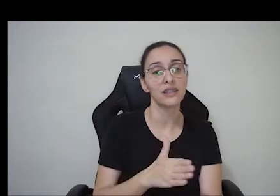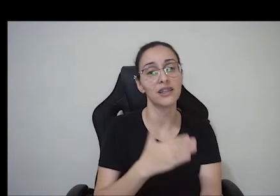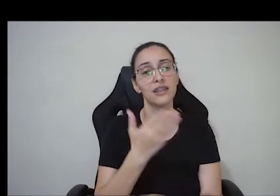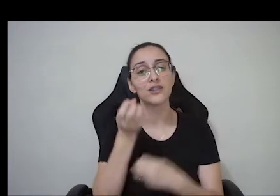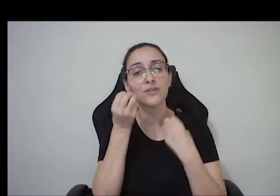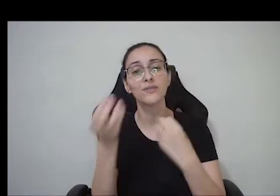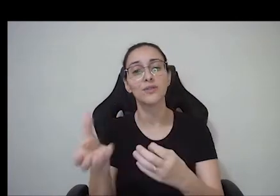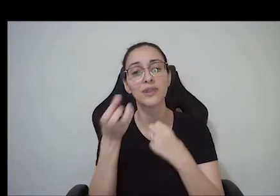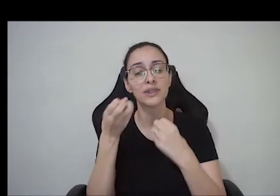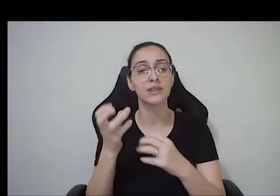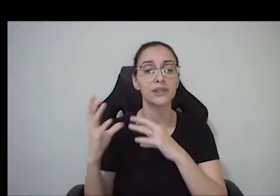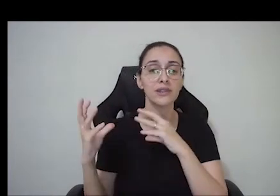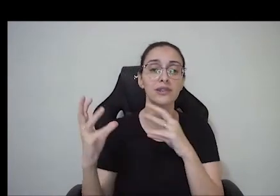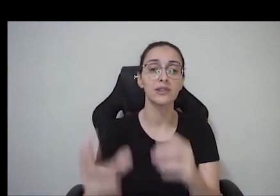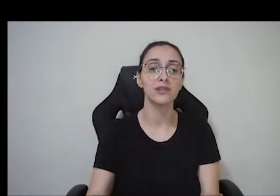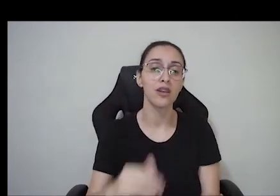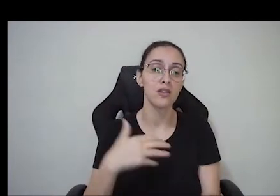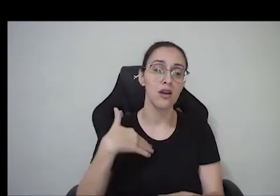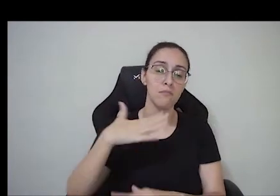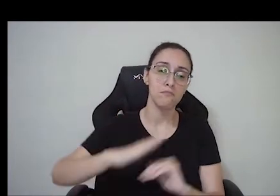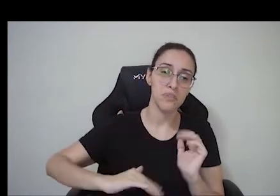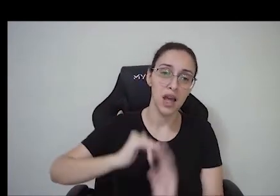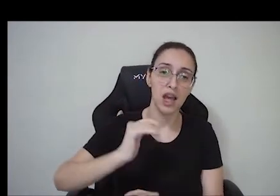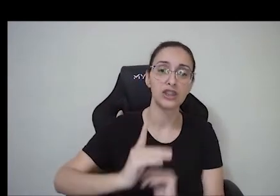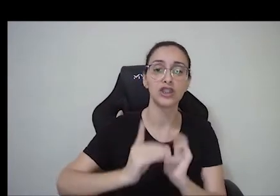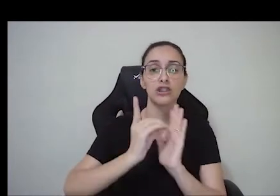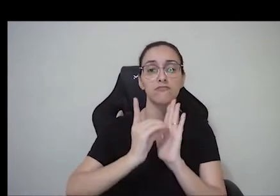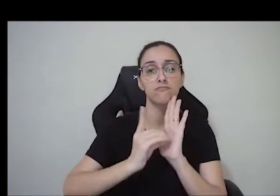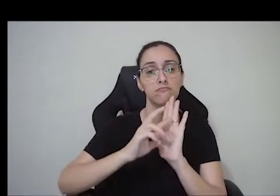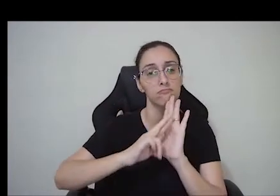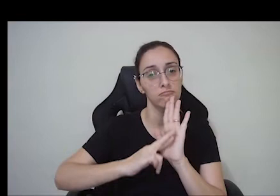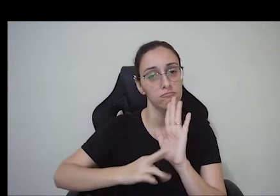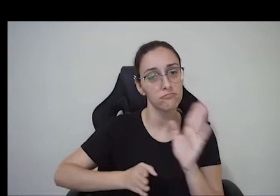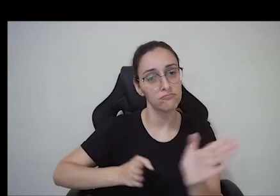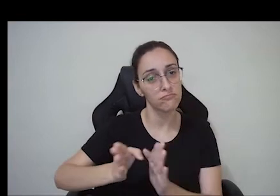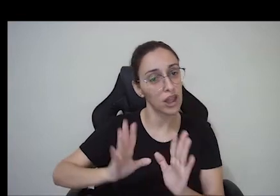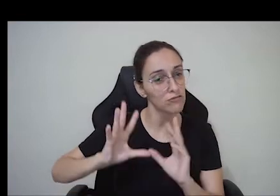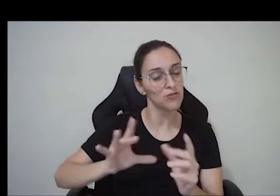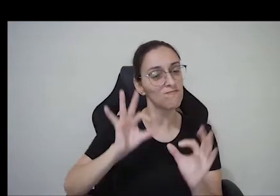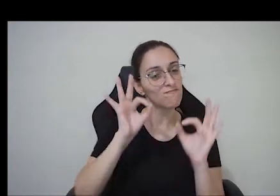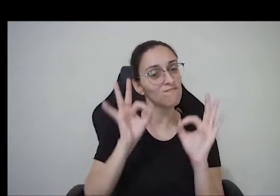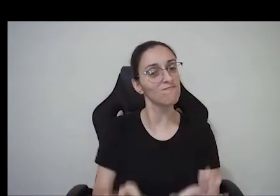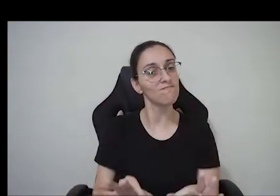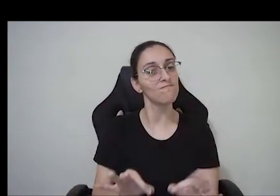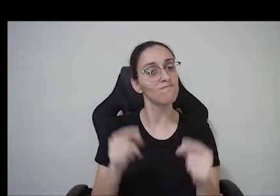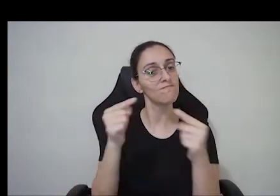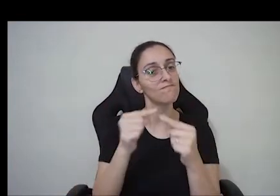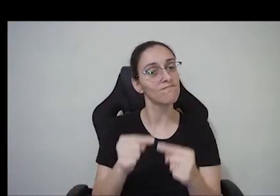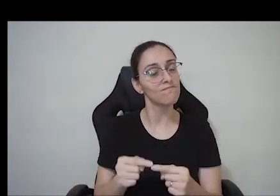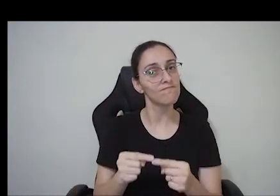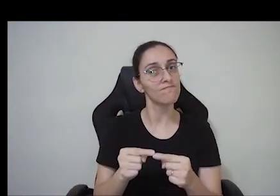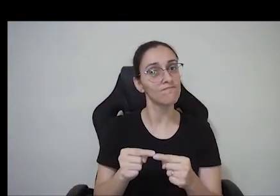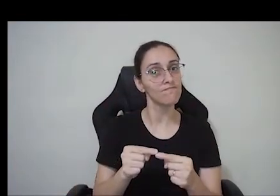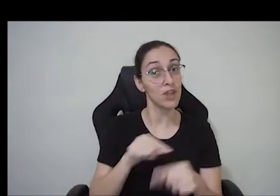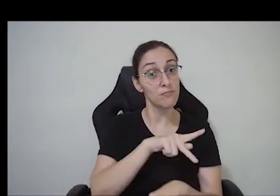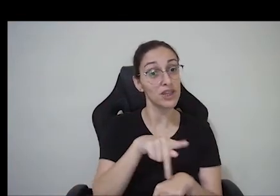informações disponíveis, conforme as melhores práticas e diretrizes de acessibilidade adotadas